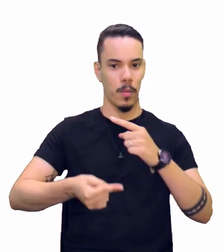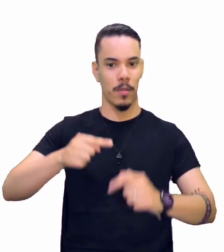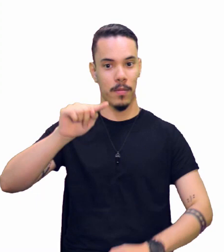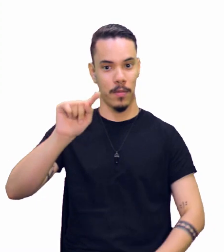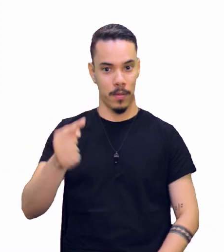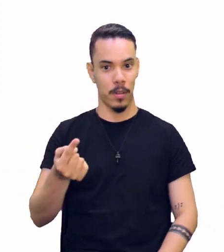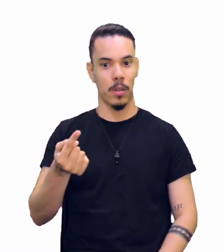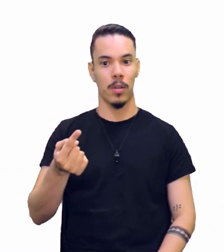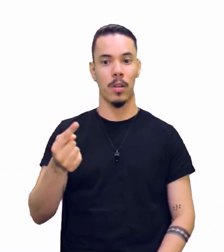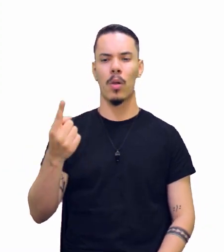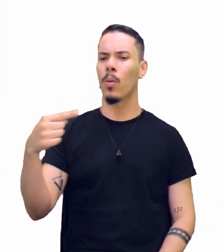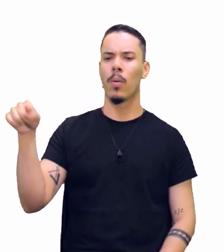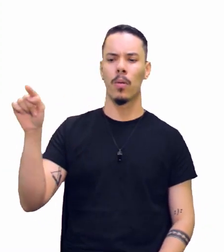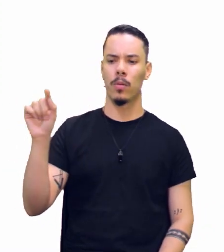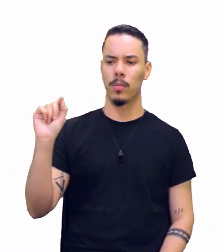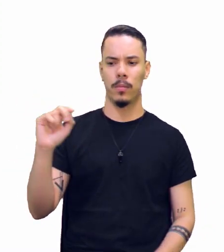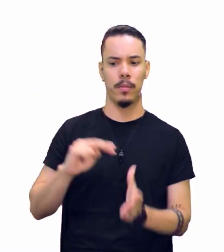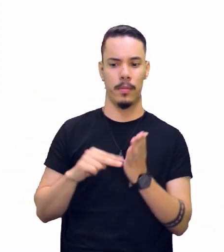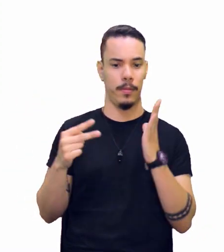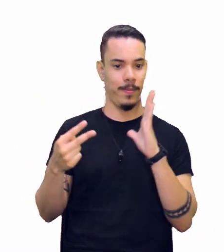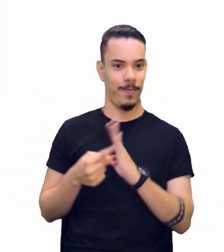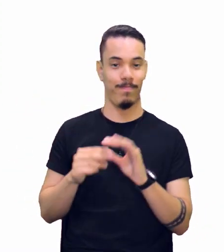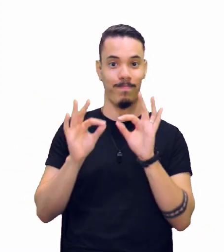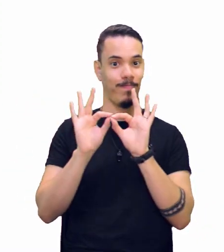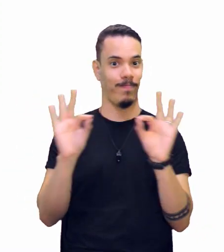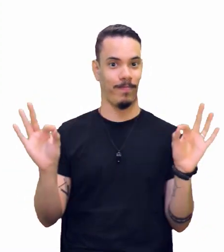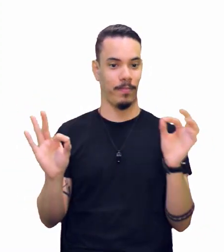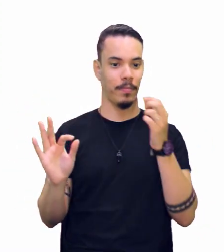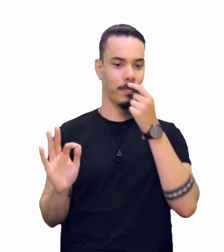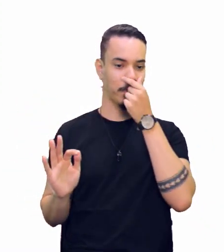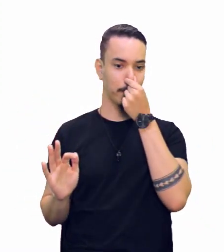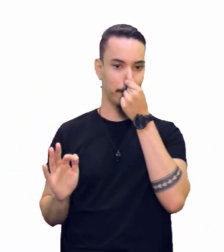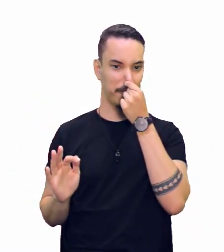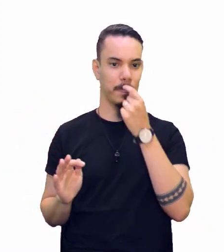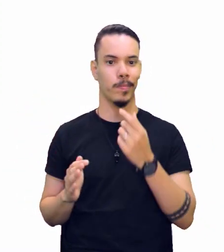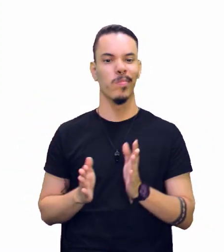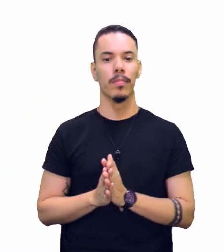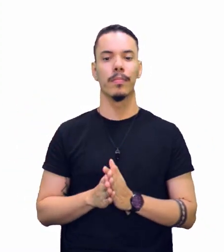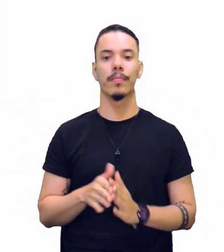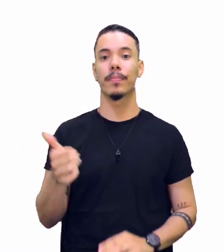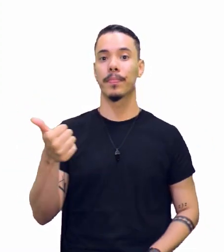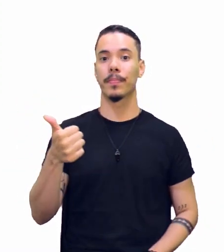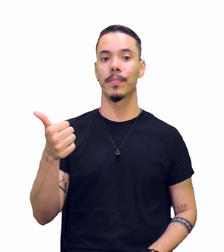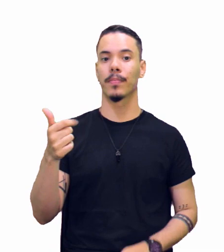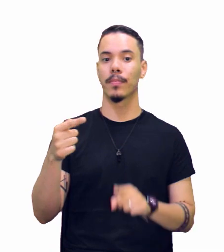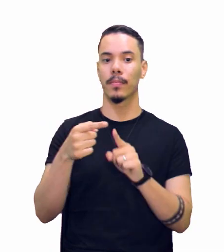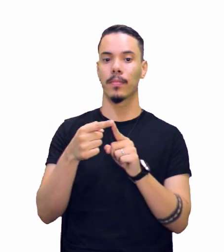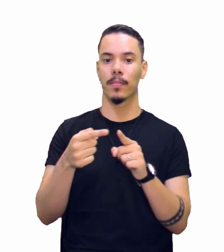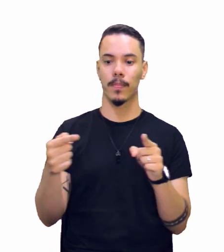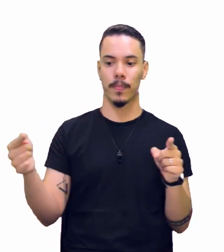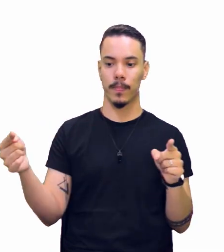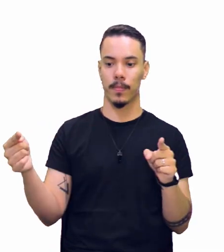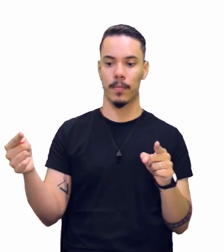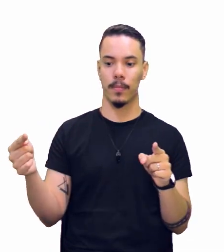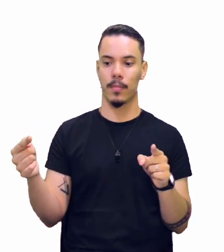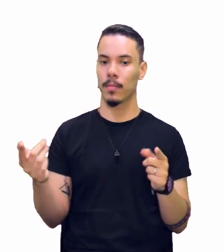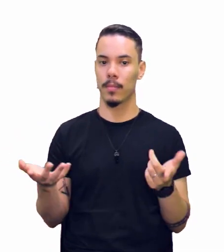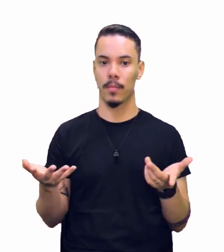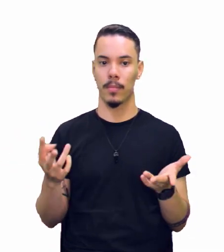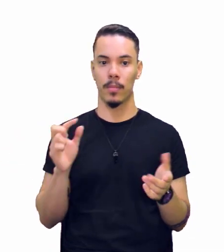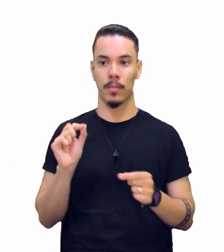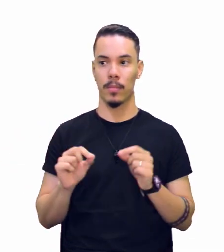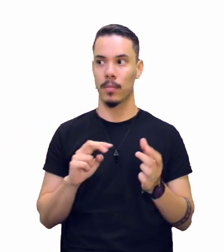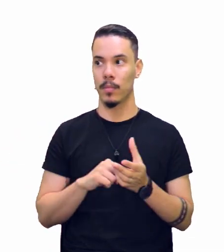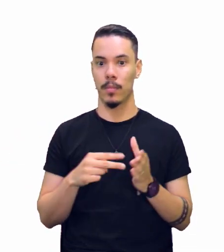vírgula, essa outra parte aqui da nossa frase. Então, if you heat the ice, it melts. O